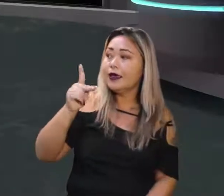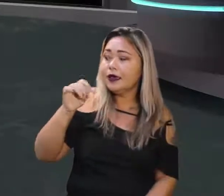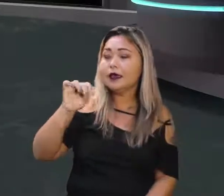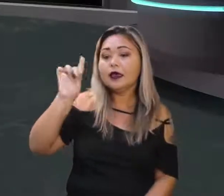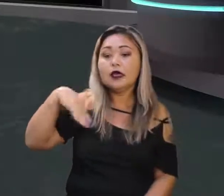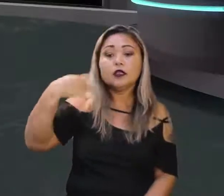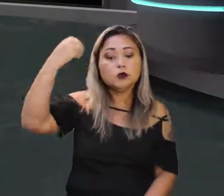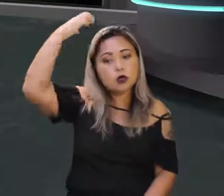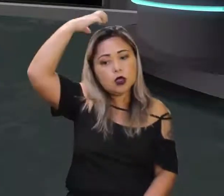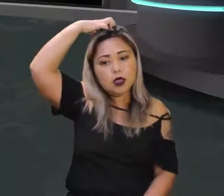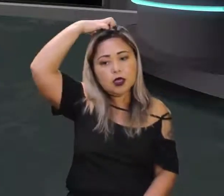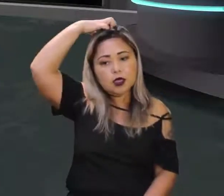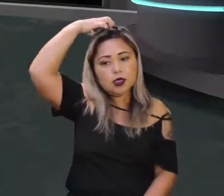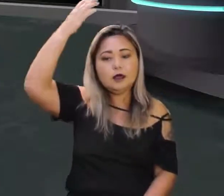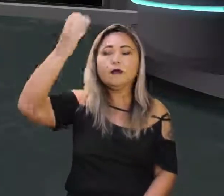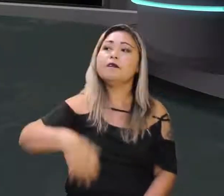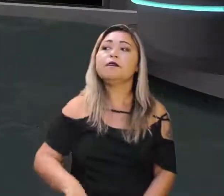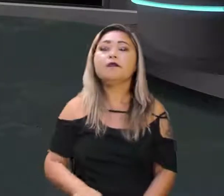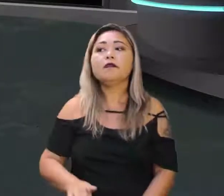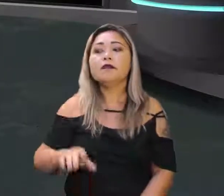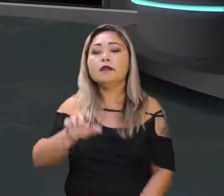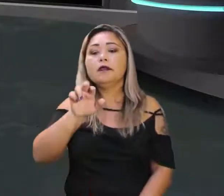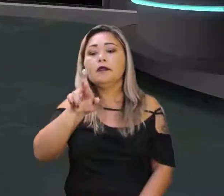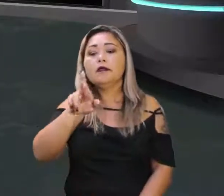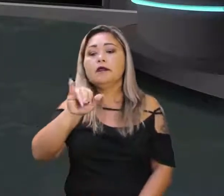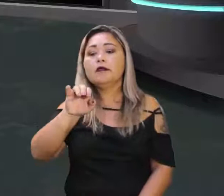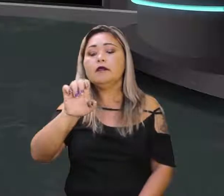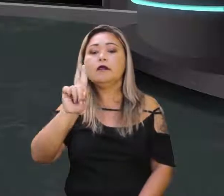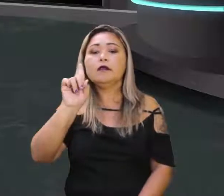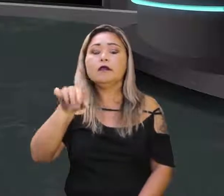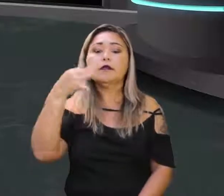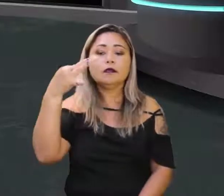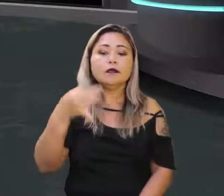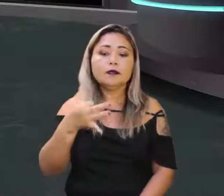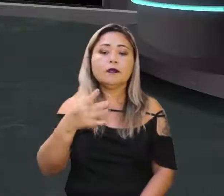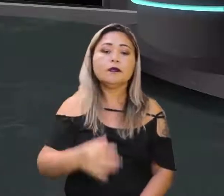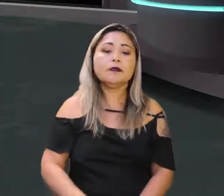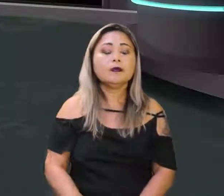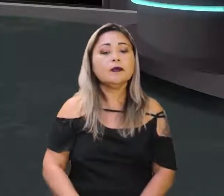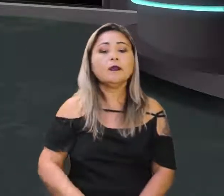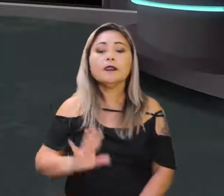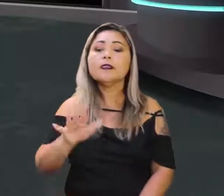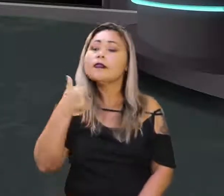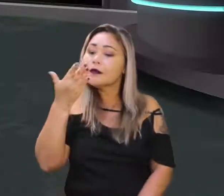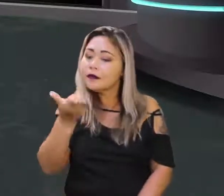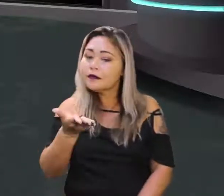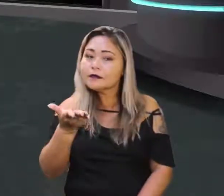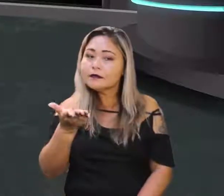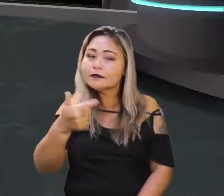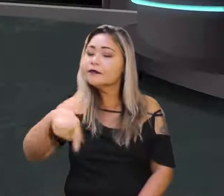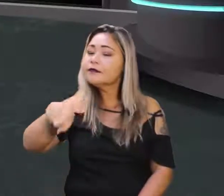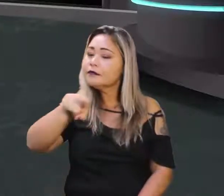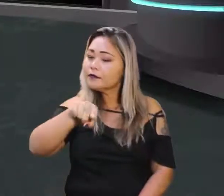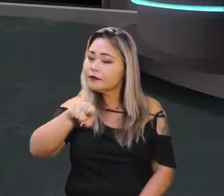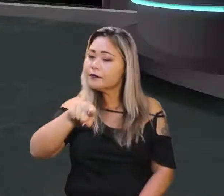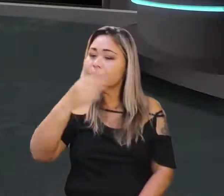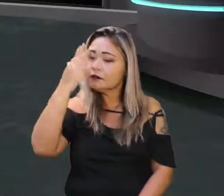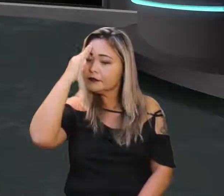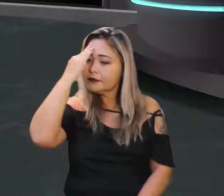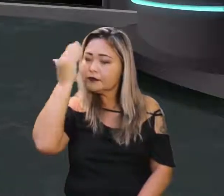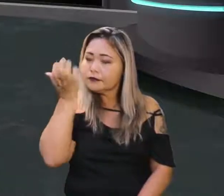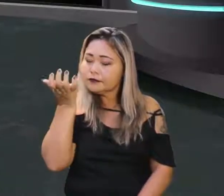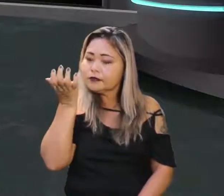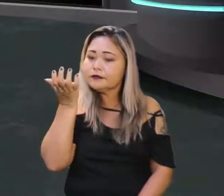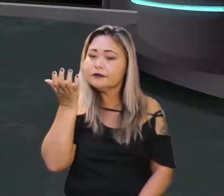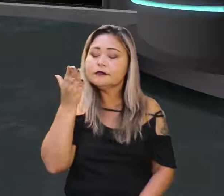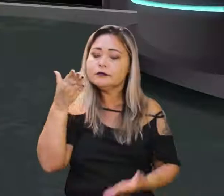refere-se a outra coisa totalmente diferente, né? É um Exato. problema. Então tá. Então é isso, pessoal. Espero que vocês tenham compreendido,